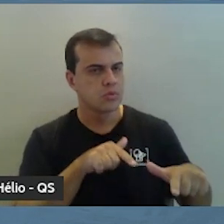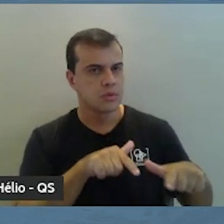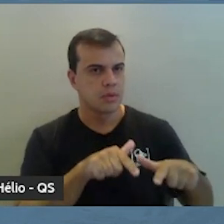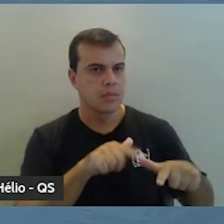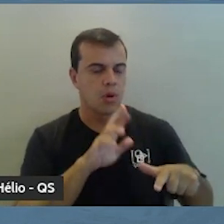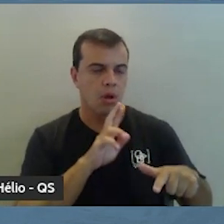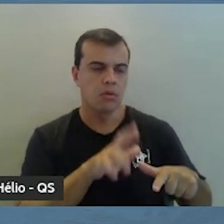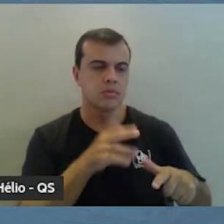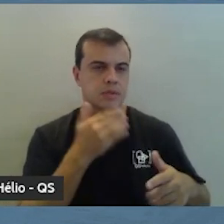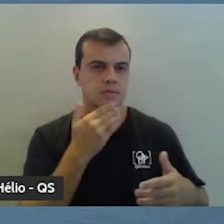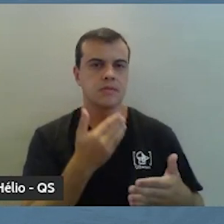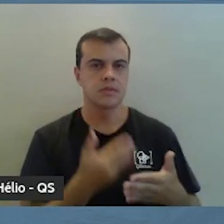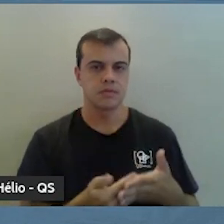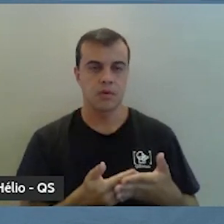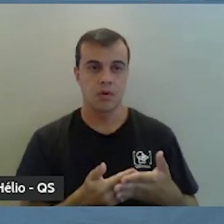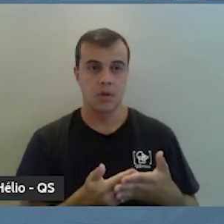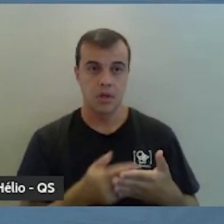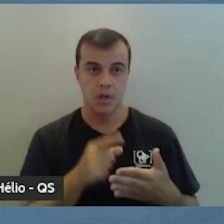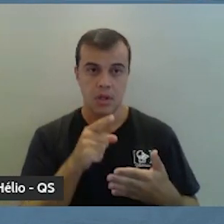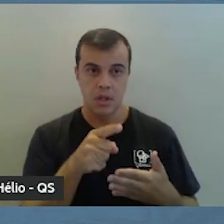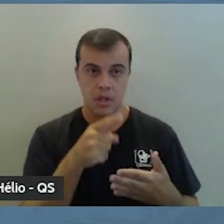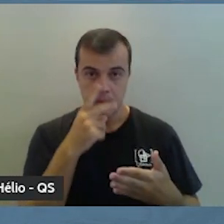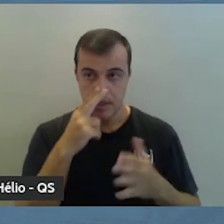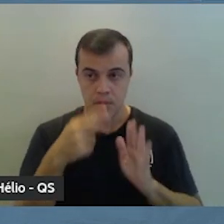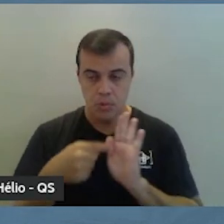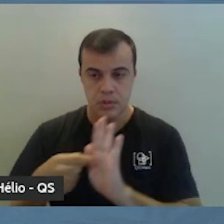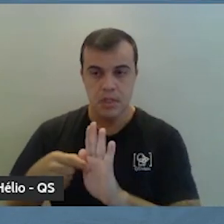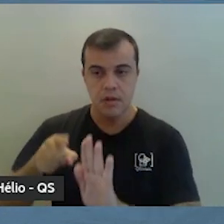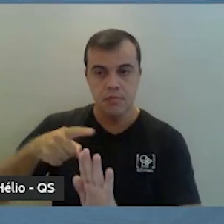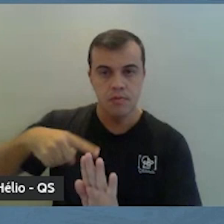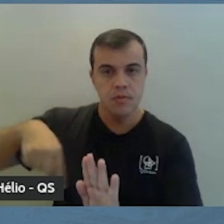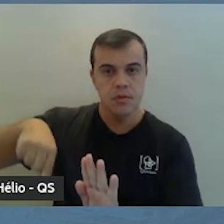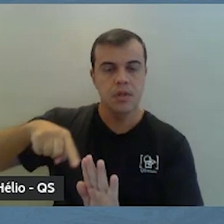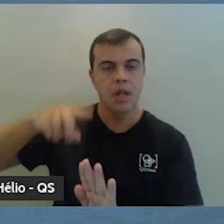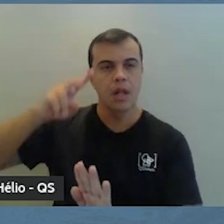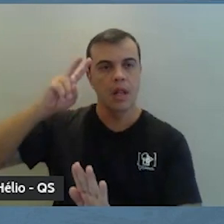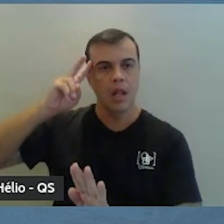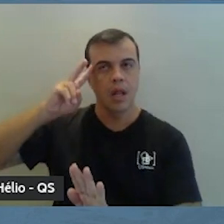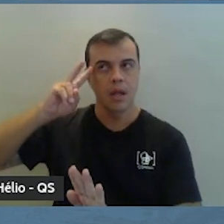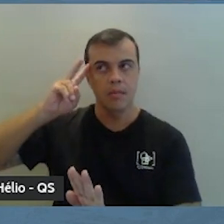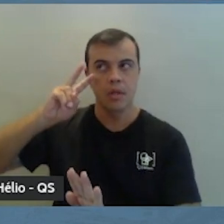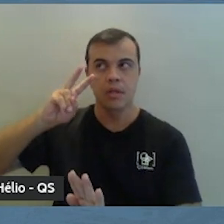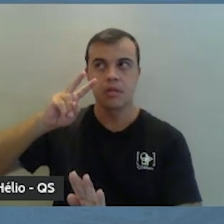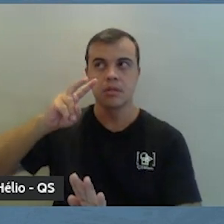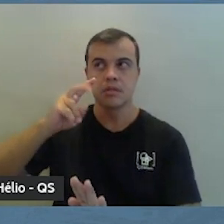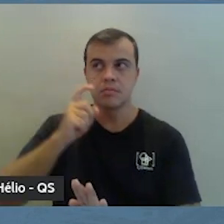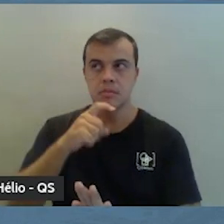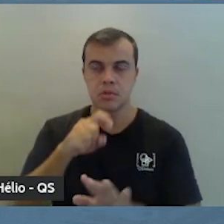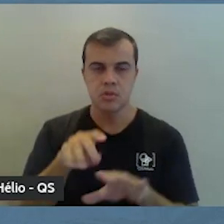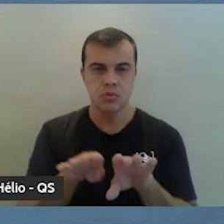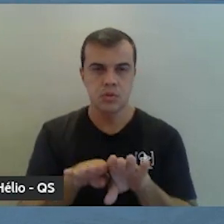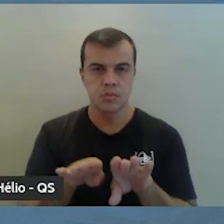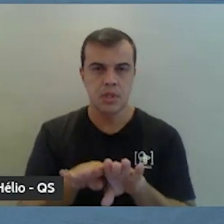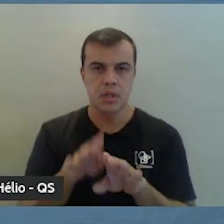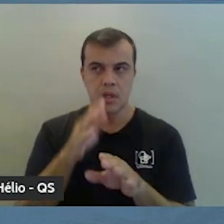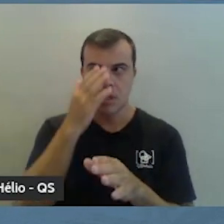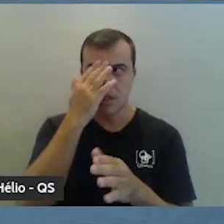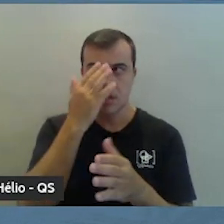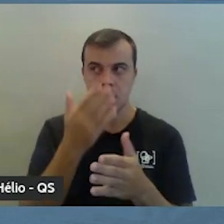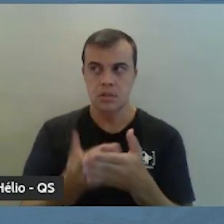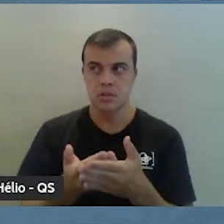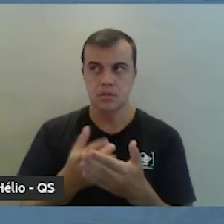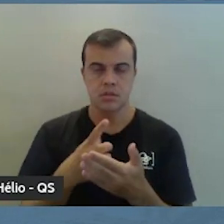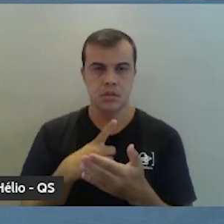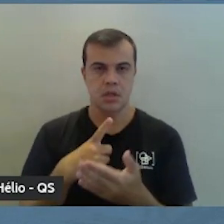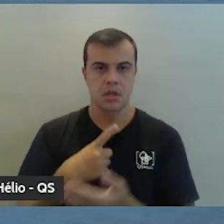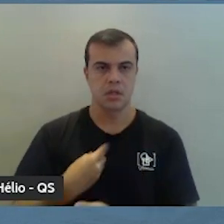resultados sensacionais. E ele vem trazer justamente essas lendas, os mitos, as crendices que